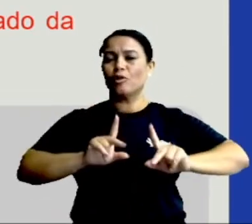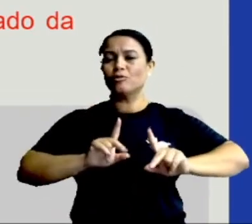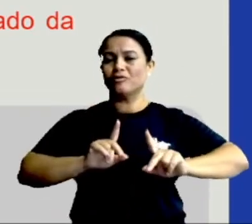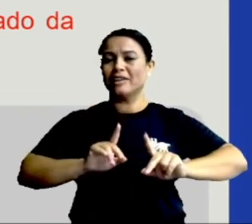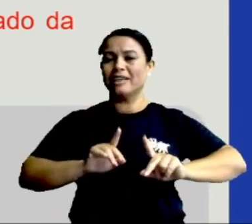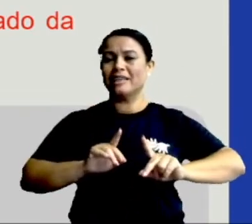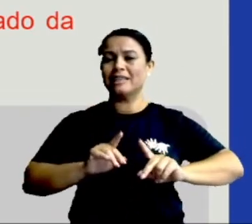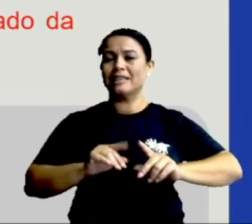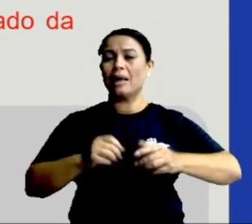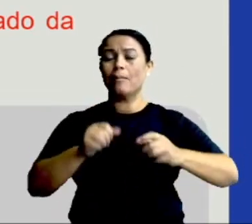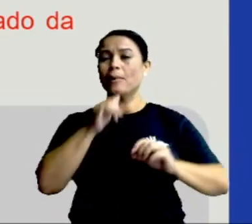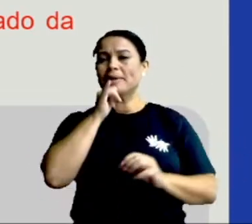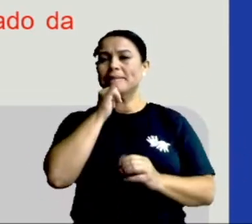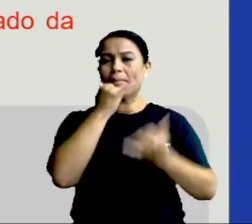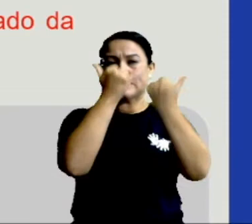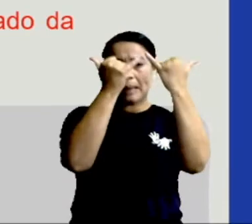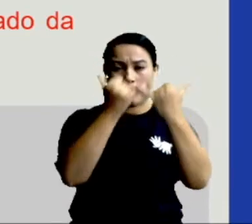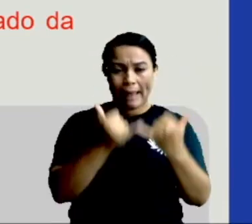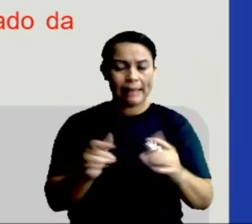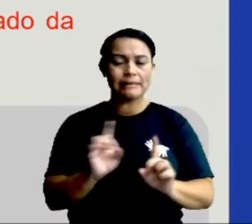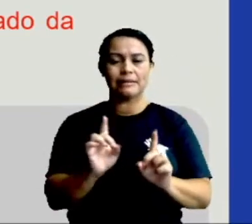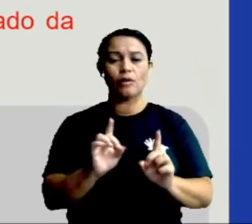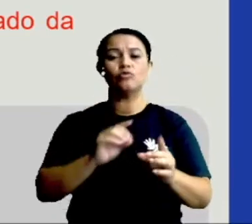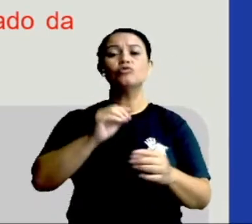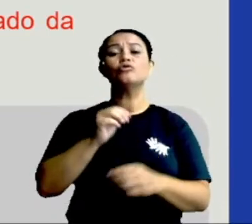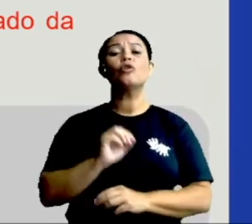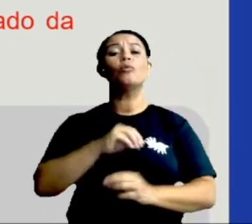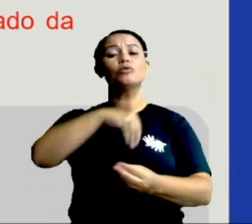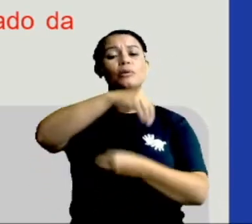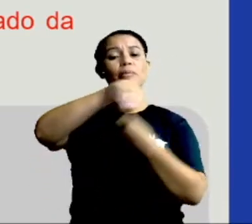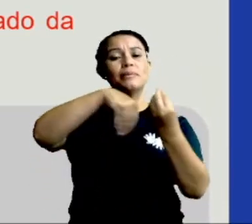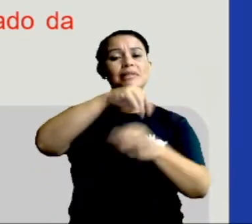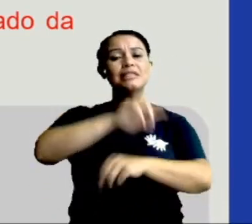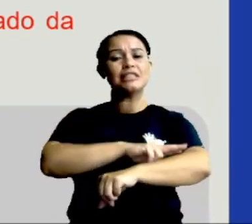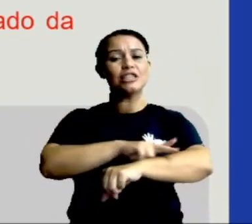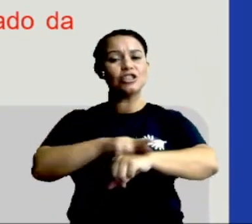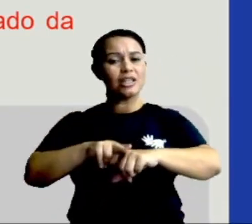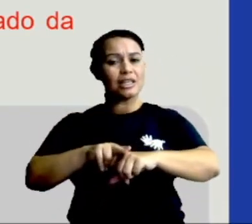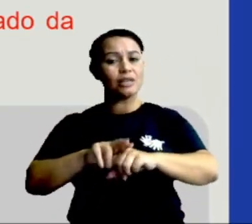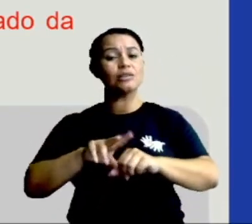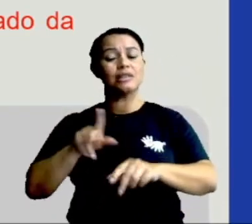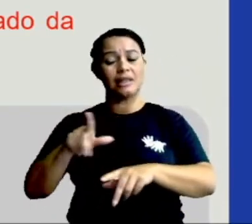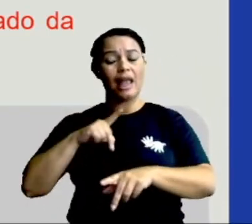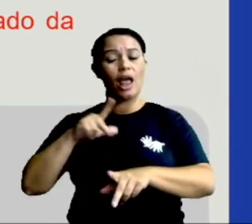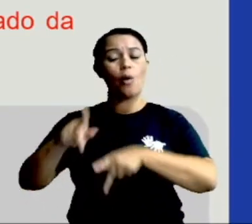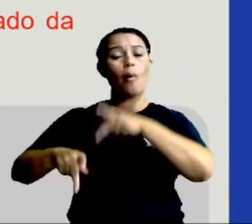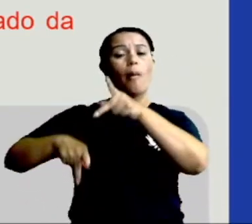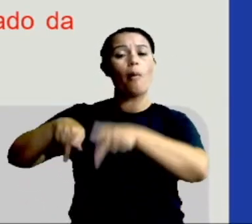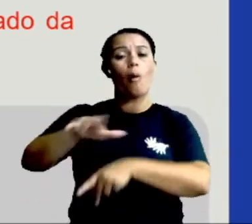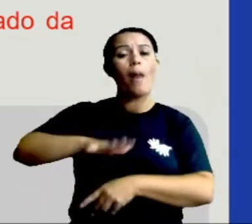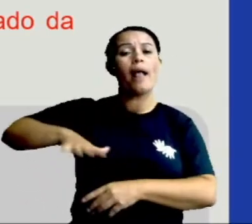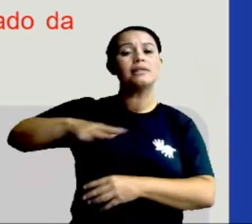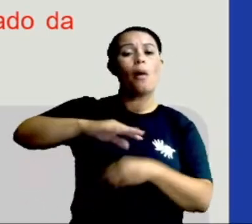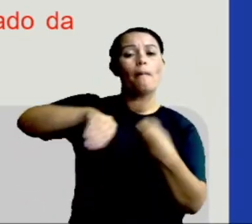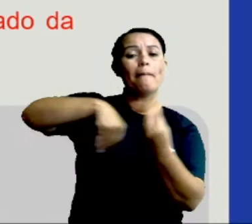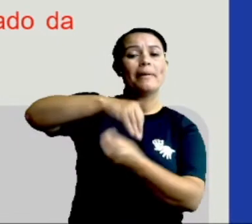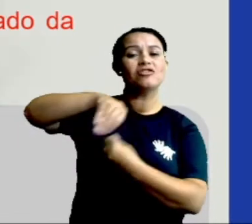não somos. Somos resultado da miscigenação, ou seja, somos uma população